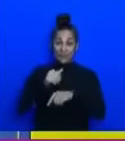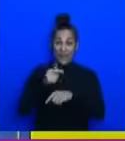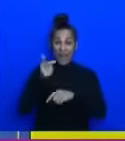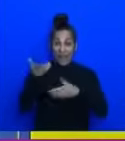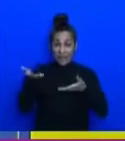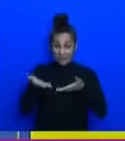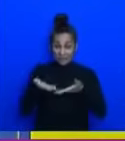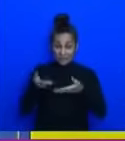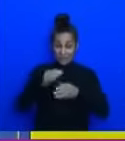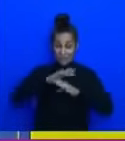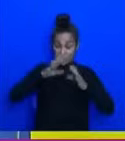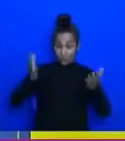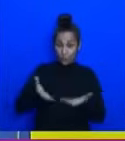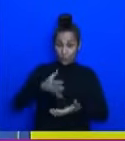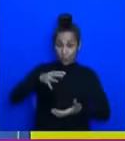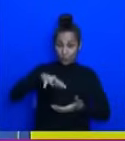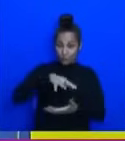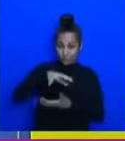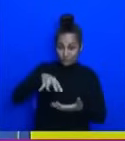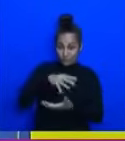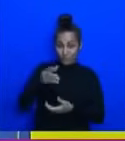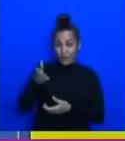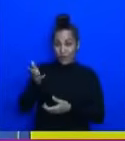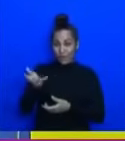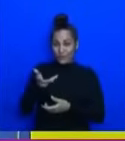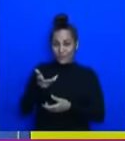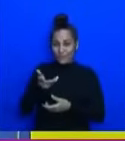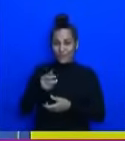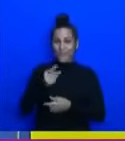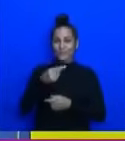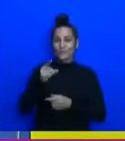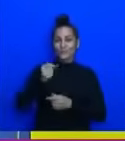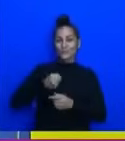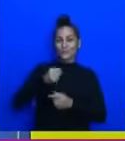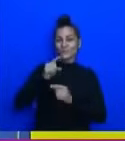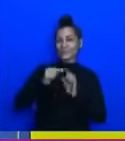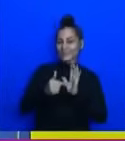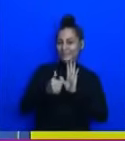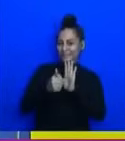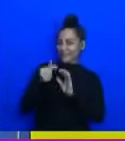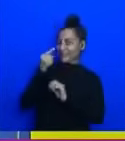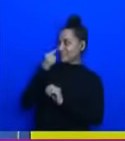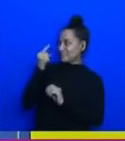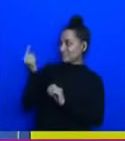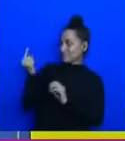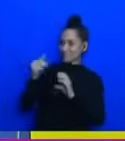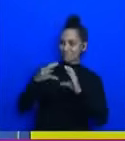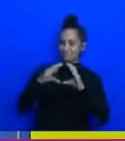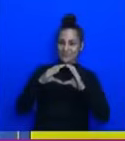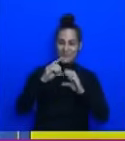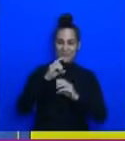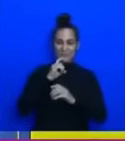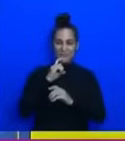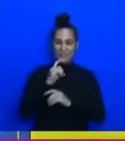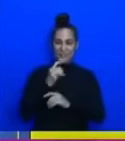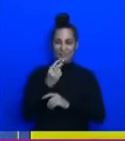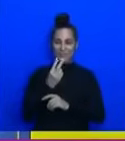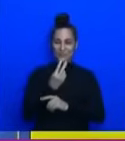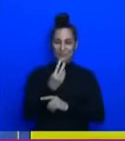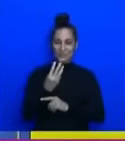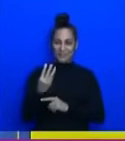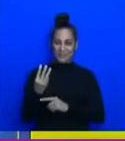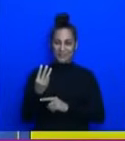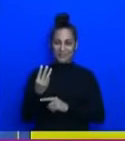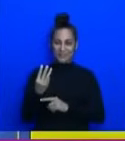na velocidade do globo, hein? O 15º e último número da Loto Fácil tá na tela. Bola verde número 23.